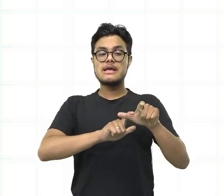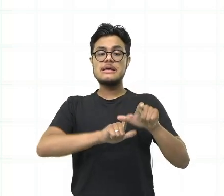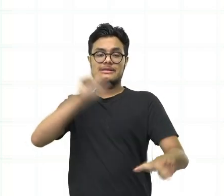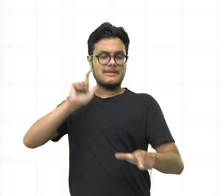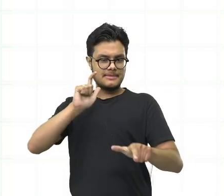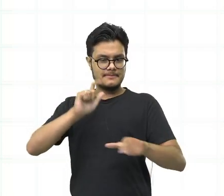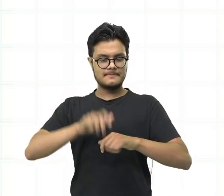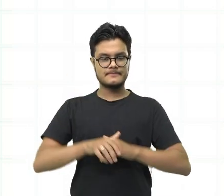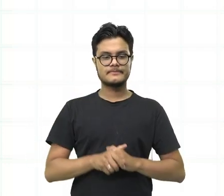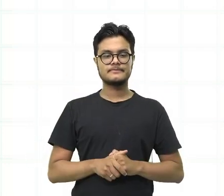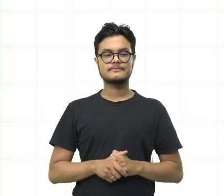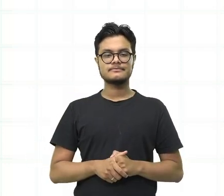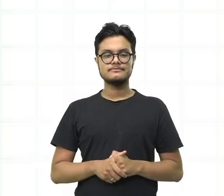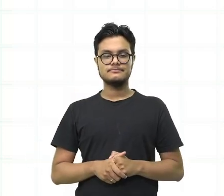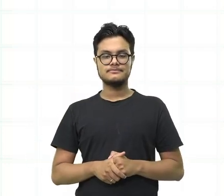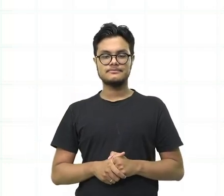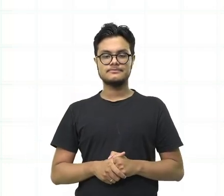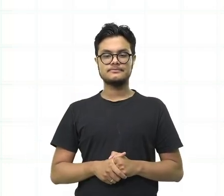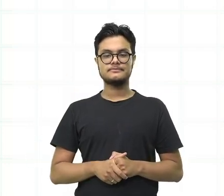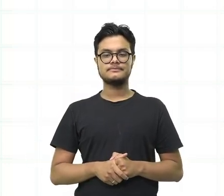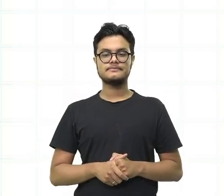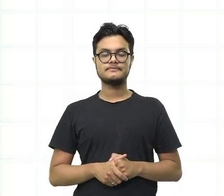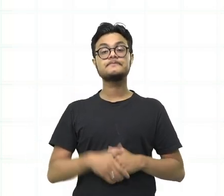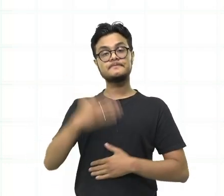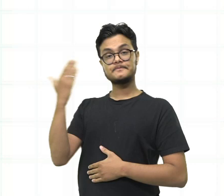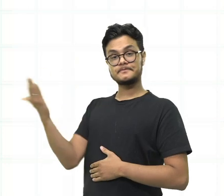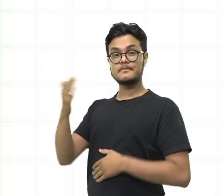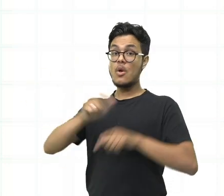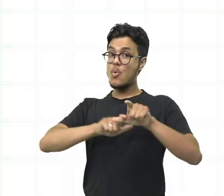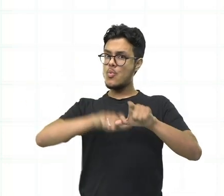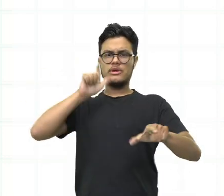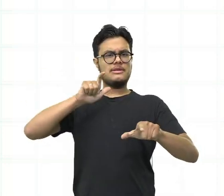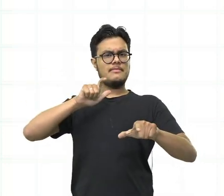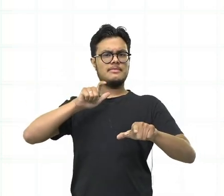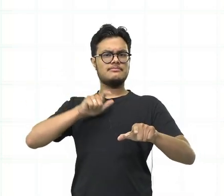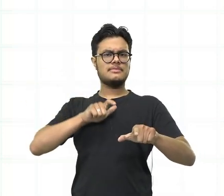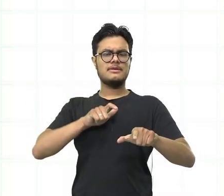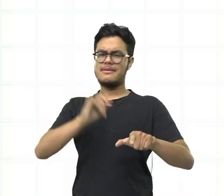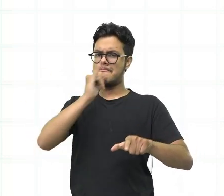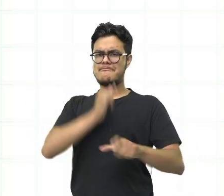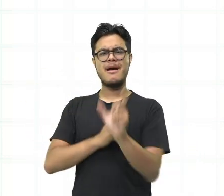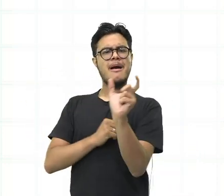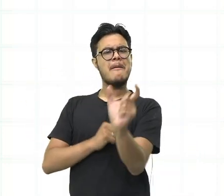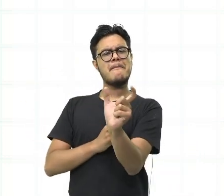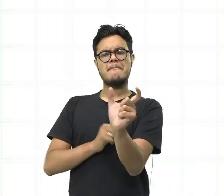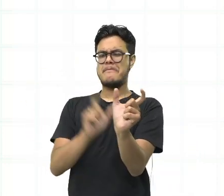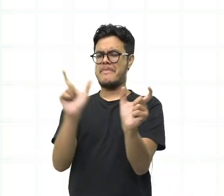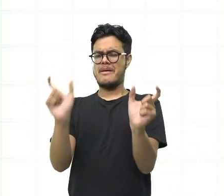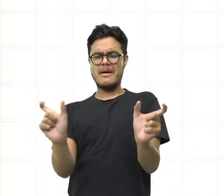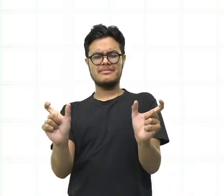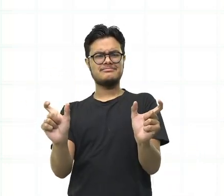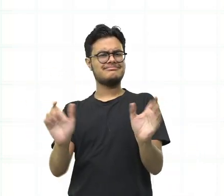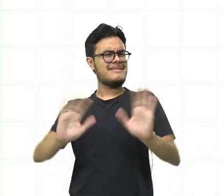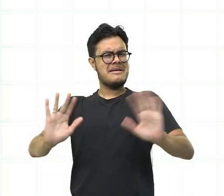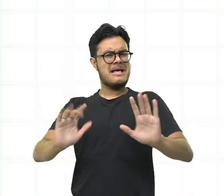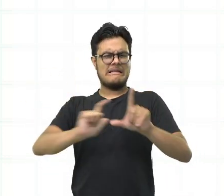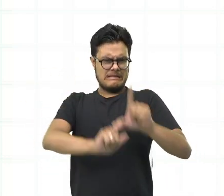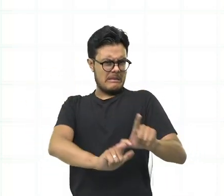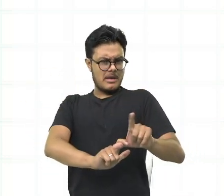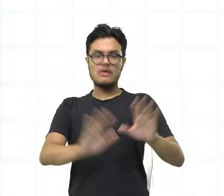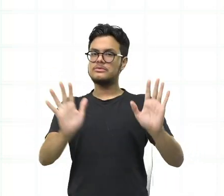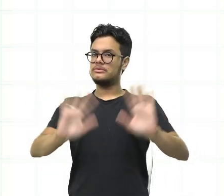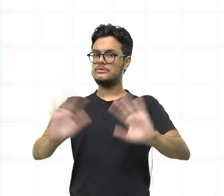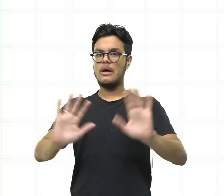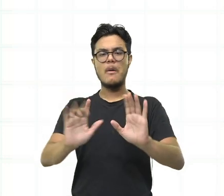independente, tá? Ó, independente mostra que eles não precisam um do outro para formar